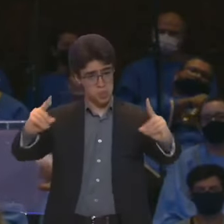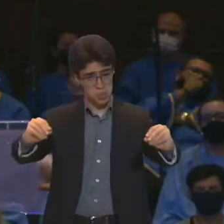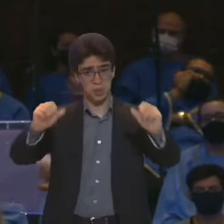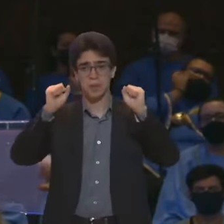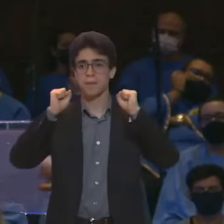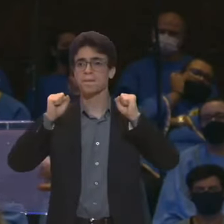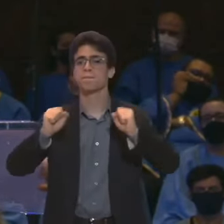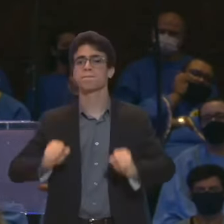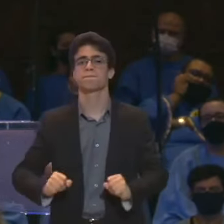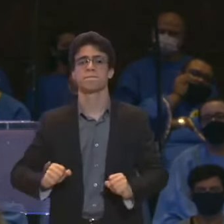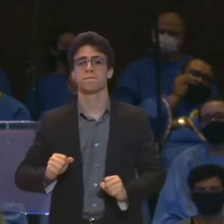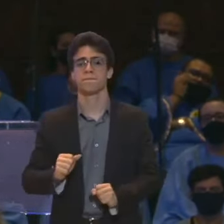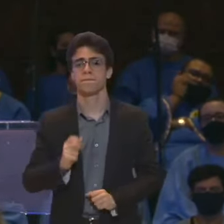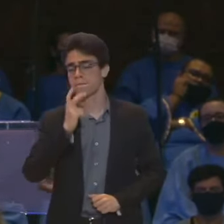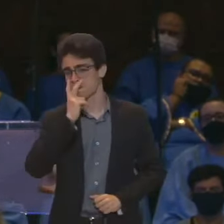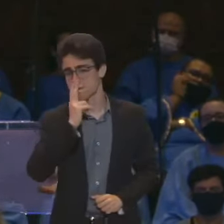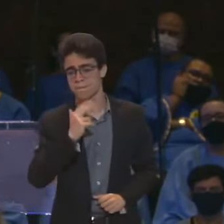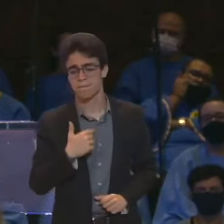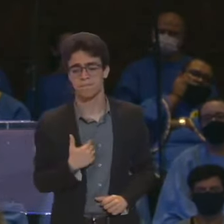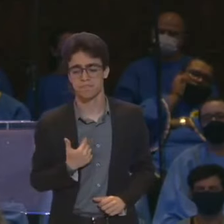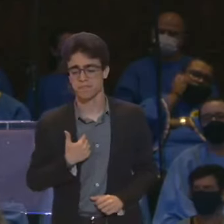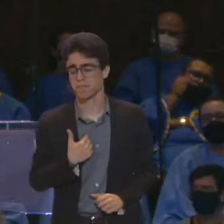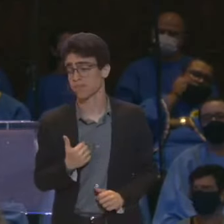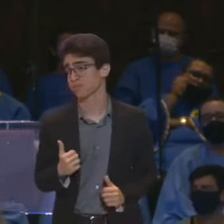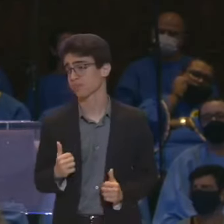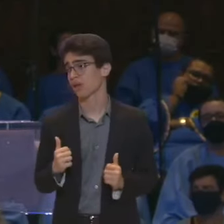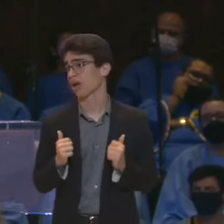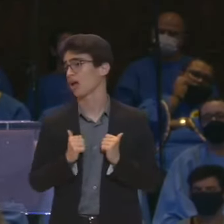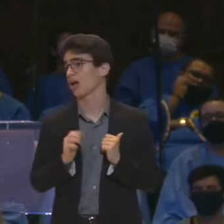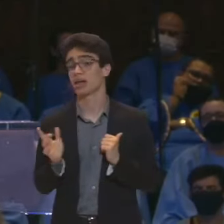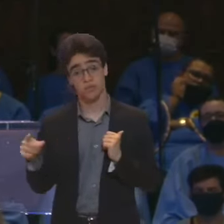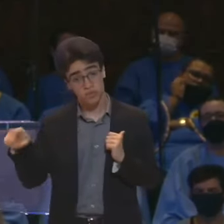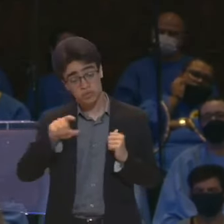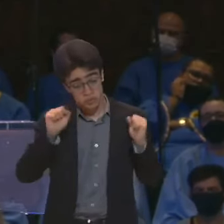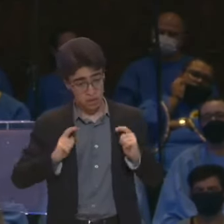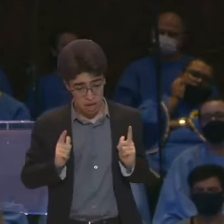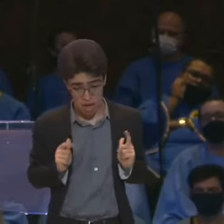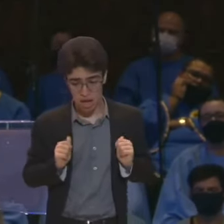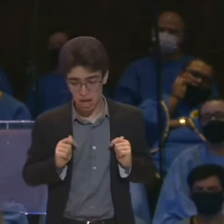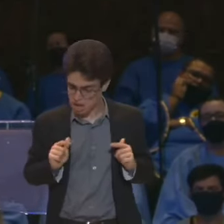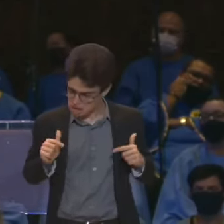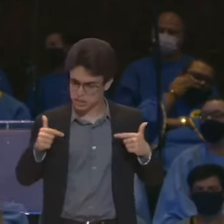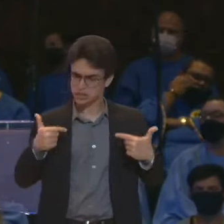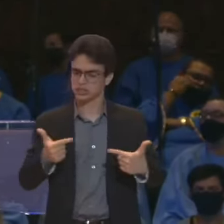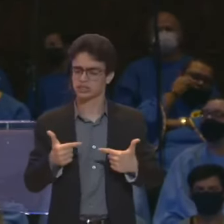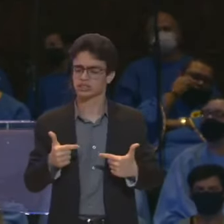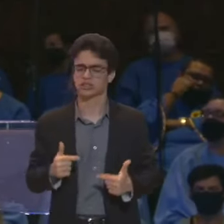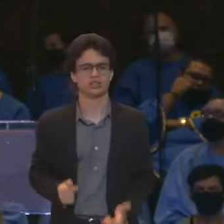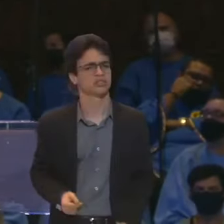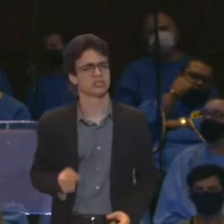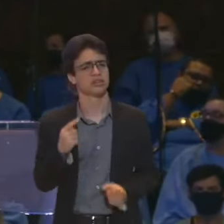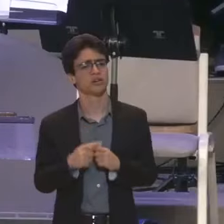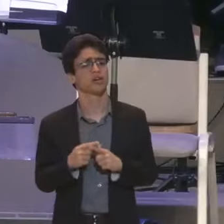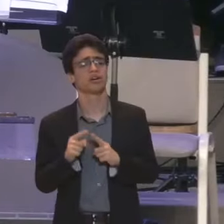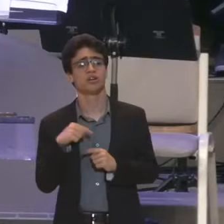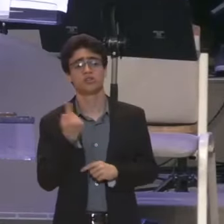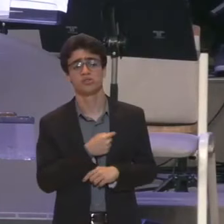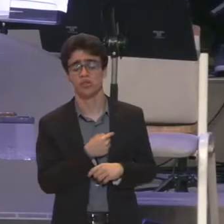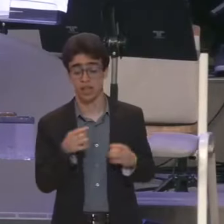sair da sua zona de conforto para abençoar uma outra pessoa, não é verdade? É isto. Como é que nós